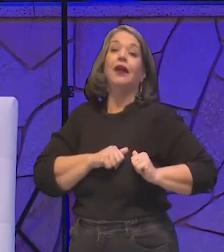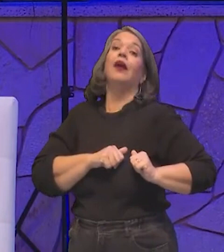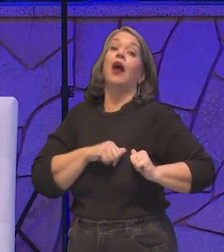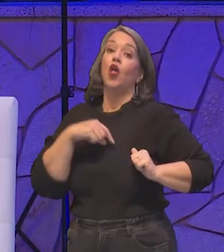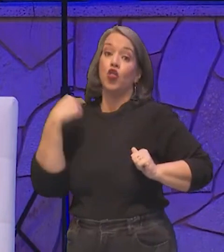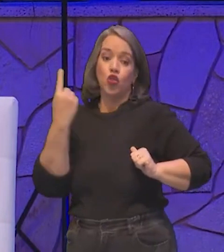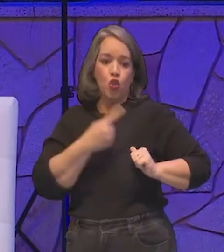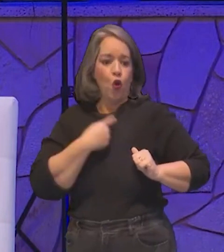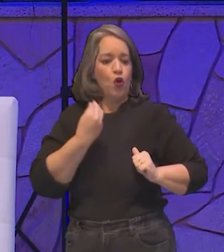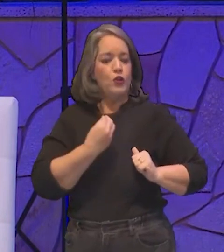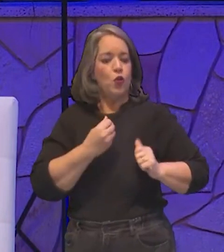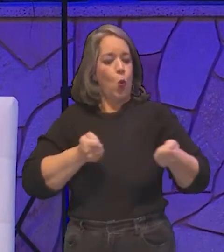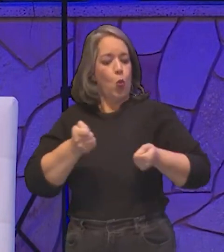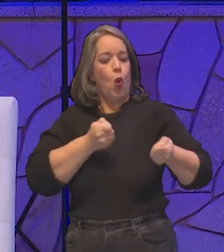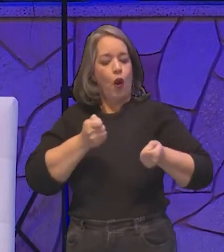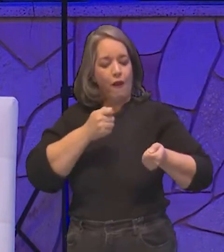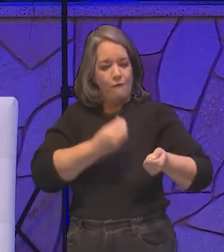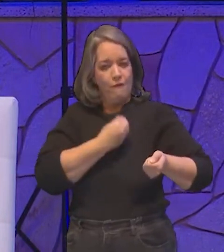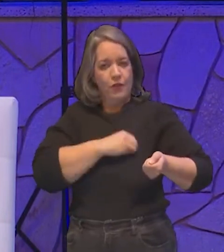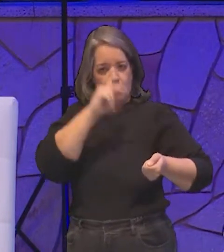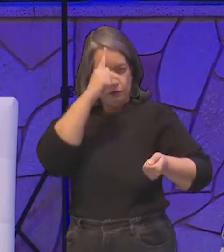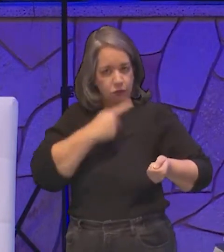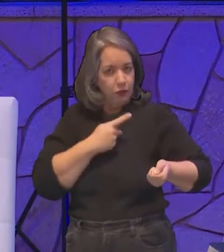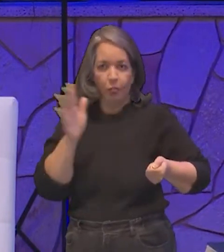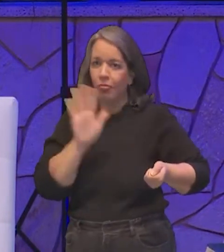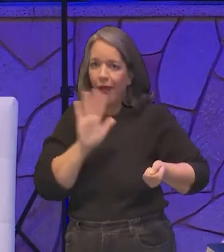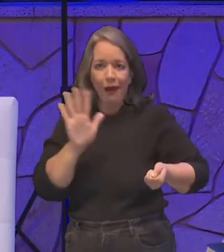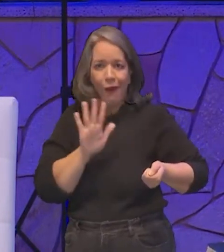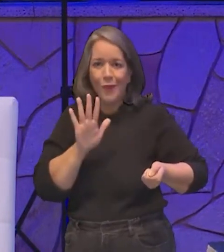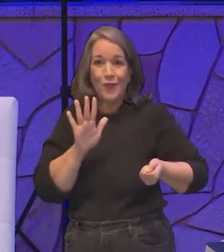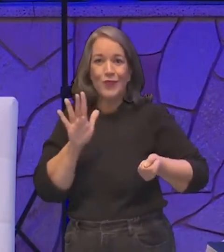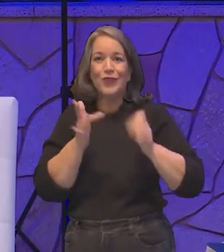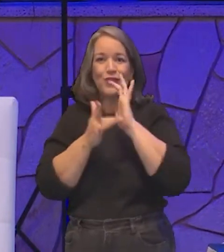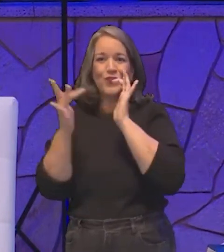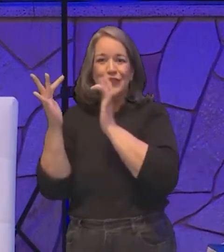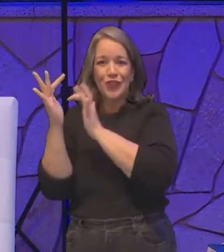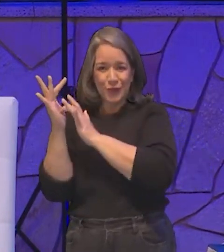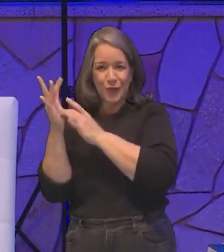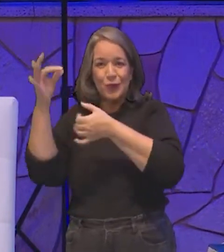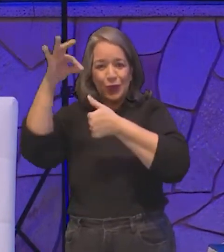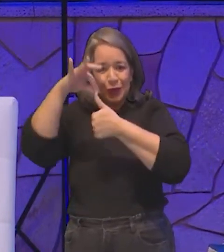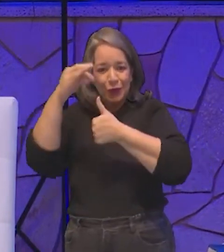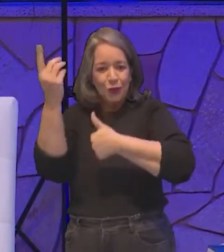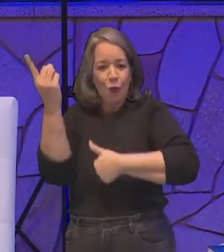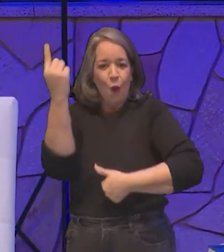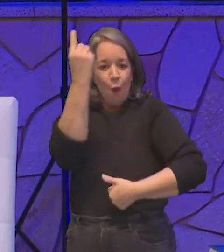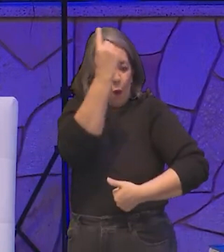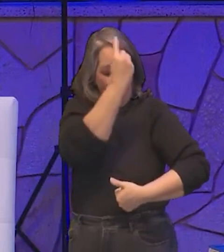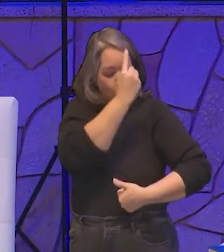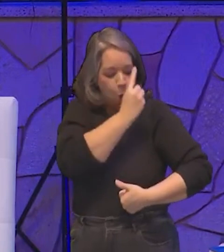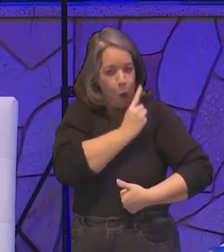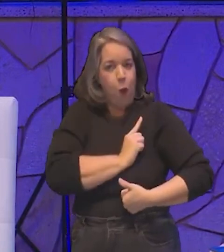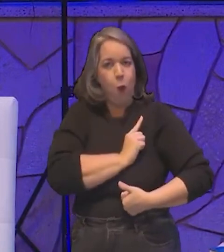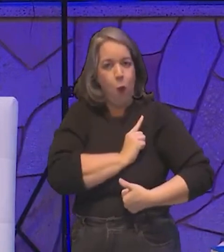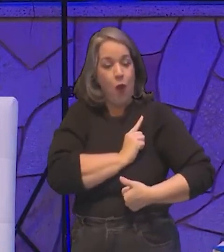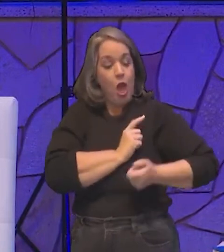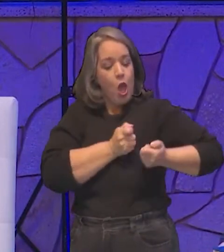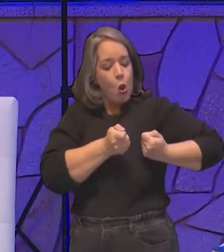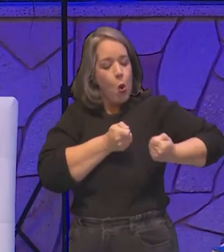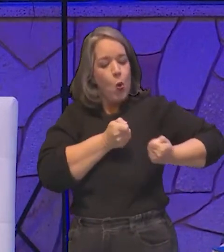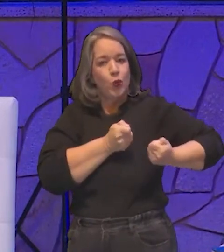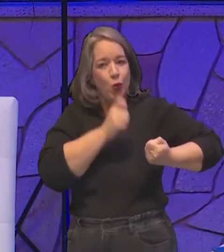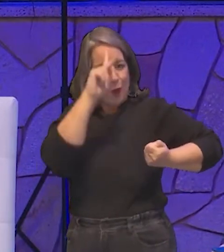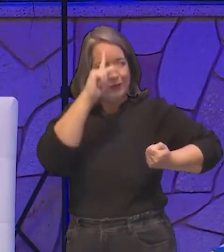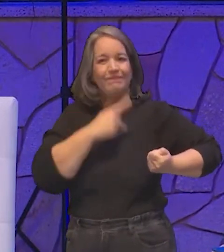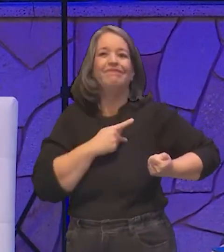nós. O desafio de ser cristão, talvez o maior desafio de ser cristão, seja dizer adeus para a nossa própria